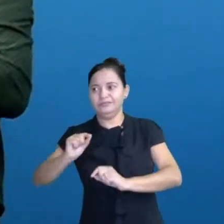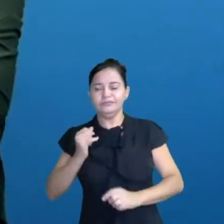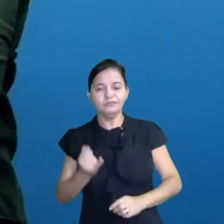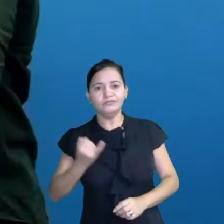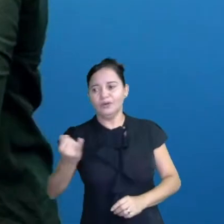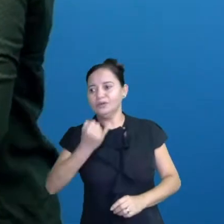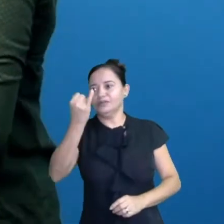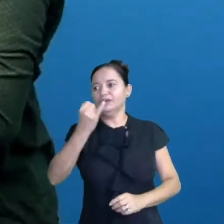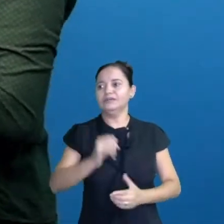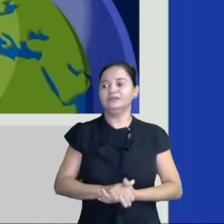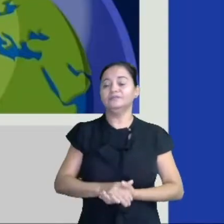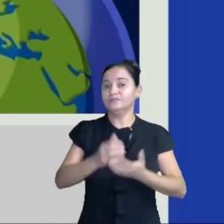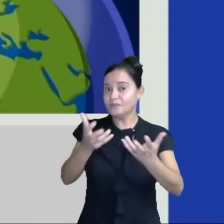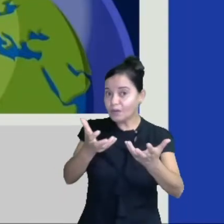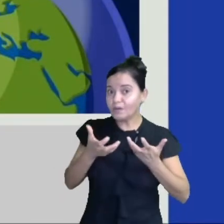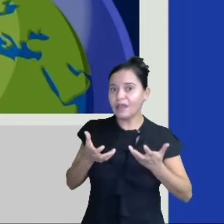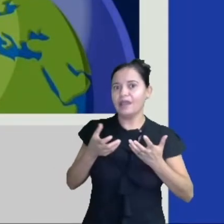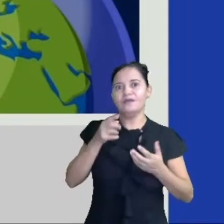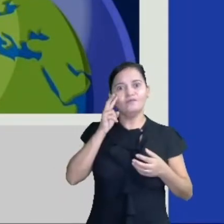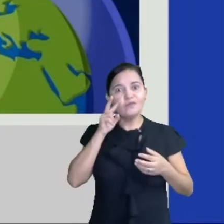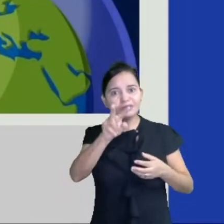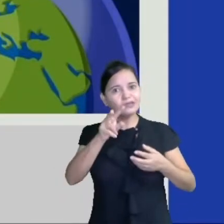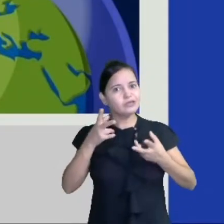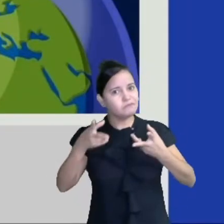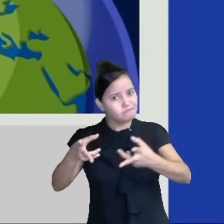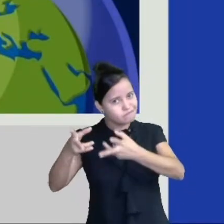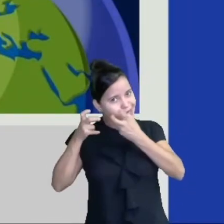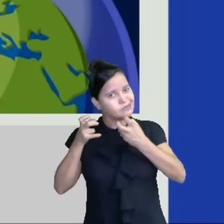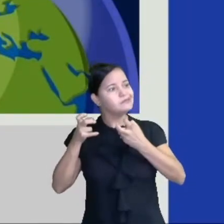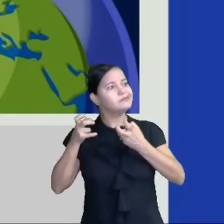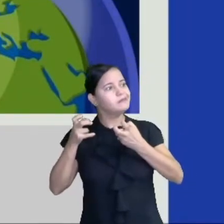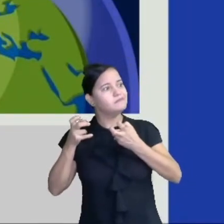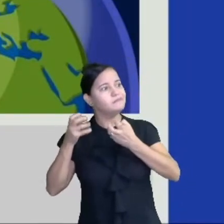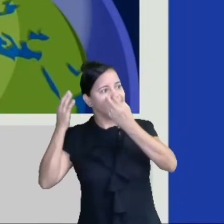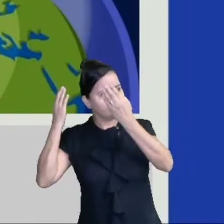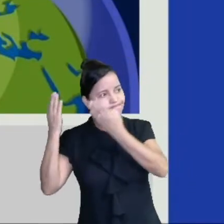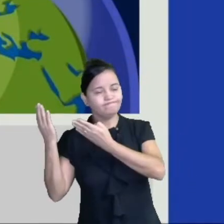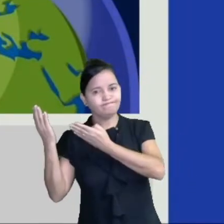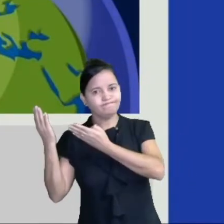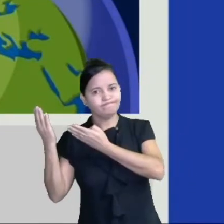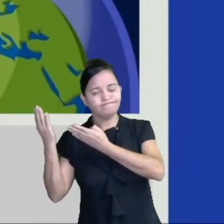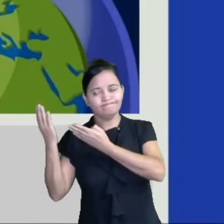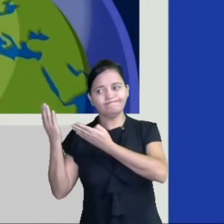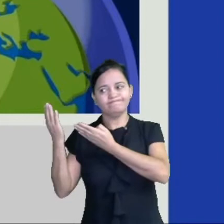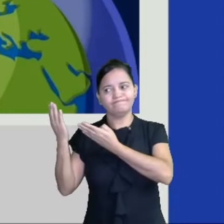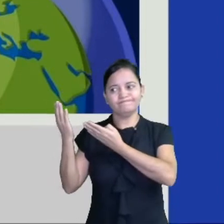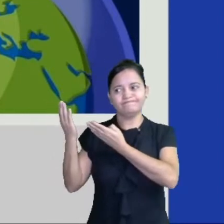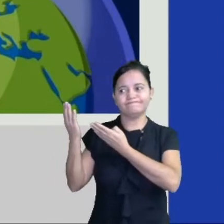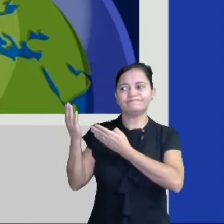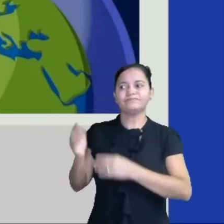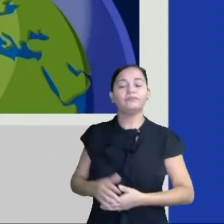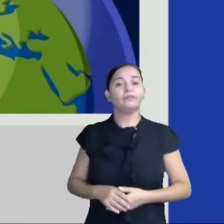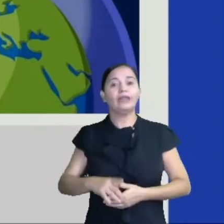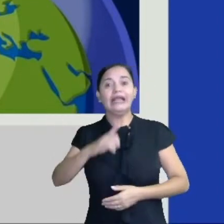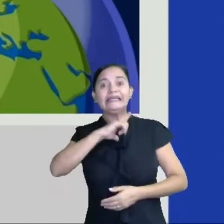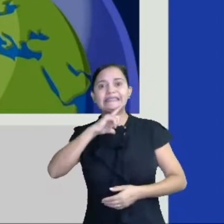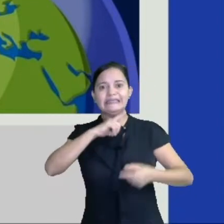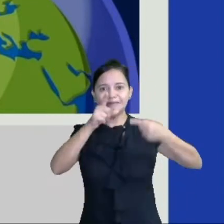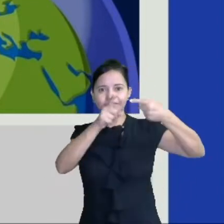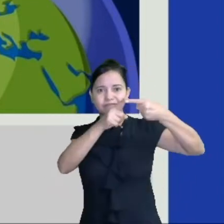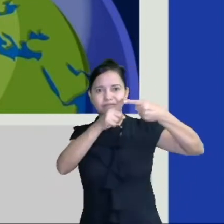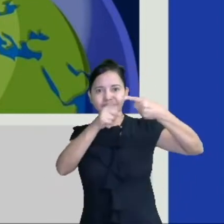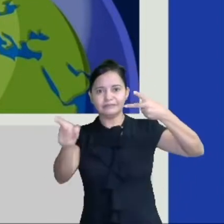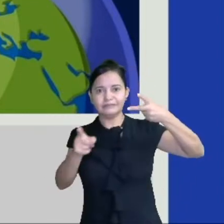Clorofluorcarbono. E aí, gente, eu queria chamar a atenção de vocês dessa imagem. Em torno, gente, a gente teria basicamente 3 tipos de raios